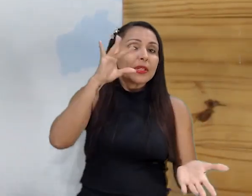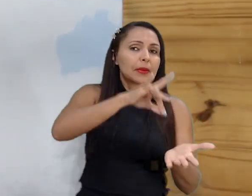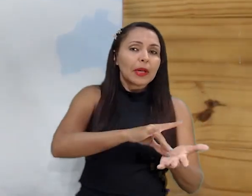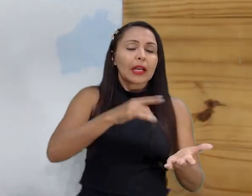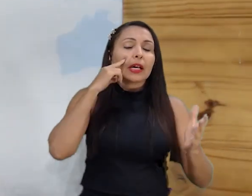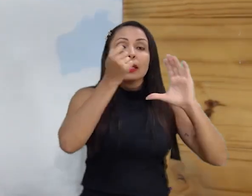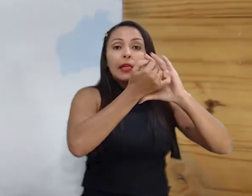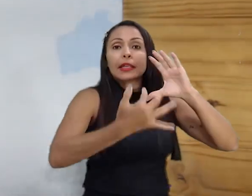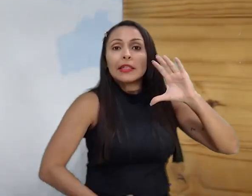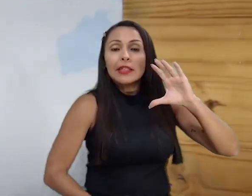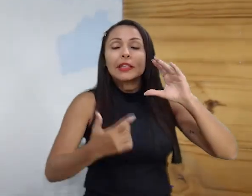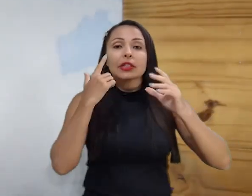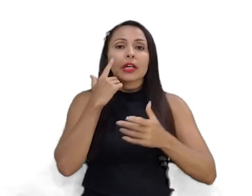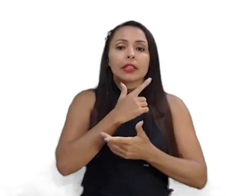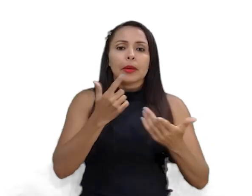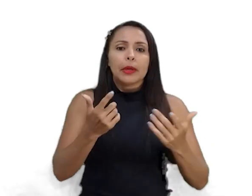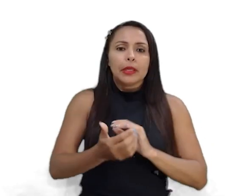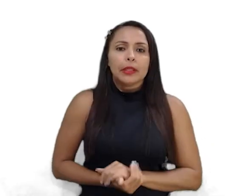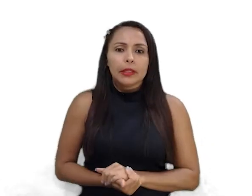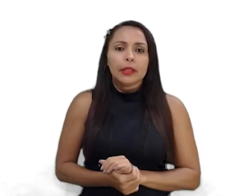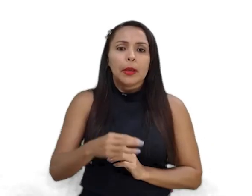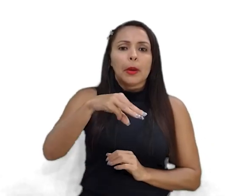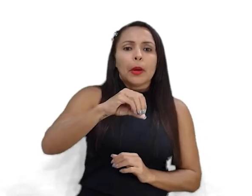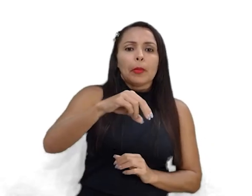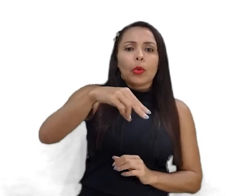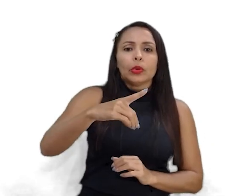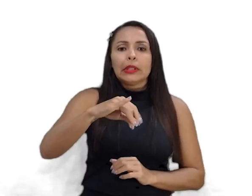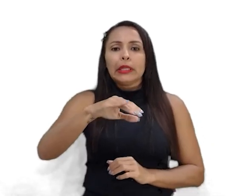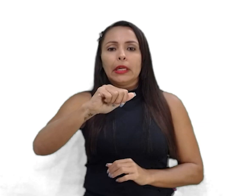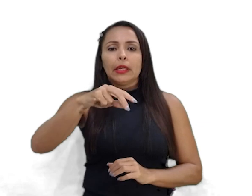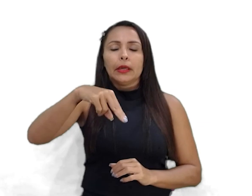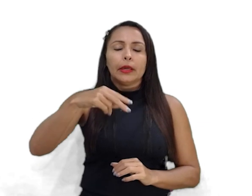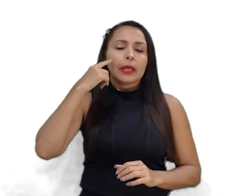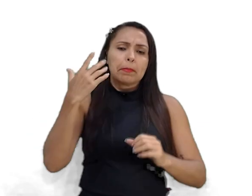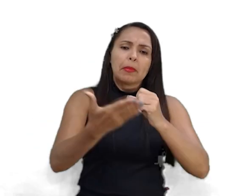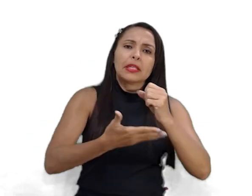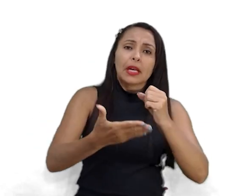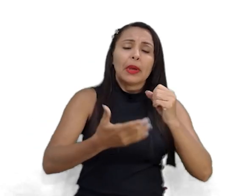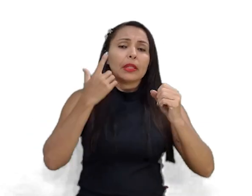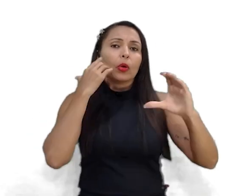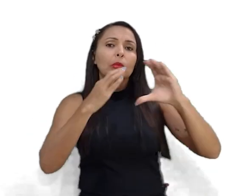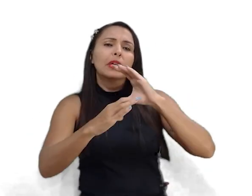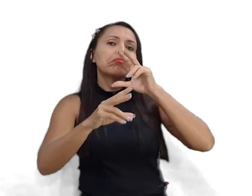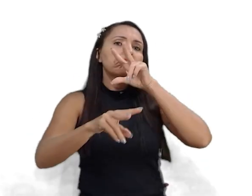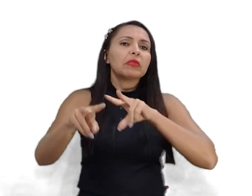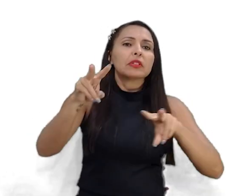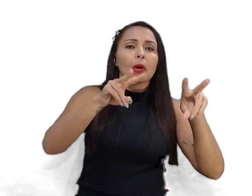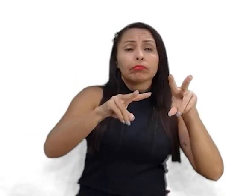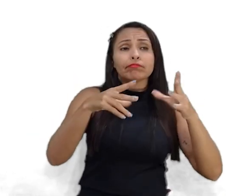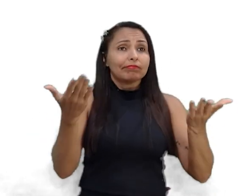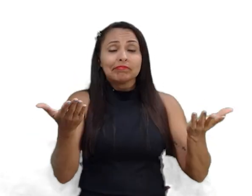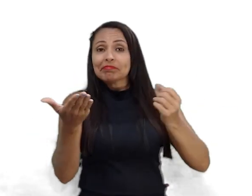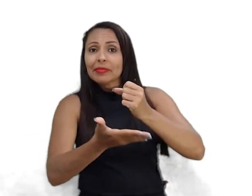com esse quadro, com essa obra de Mondrian, que é basicamente, em termos de comunicação visual, é